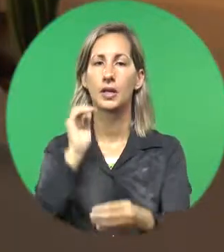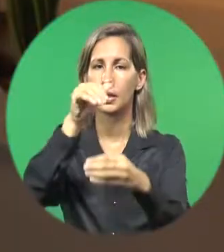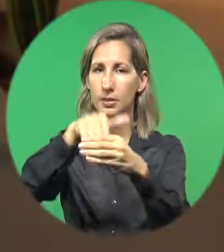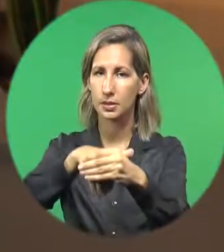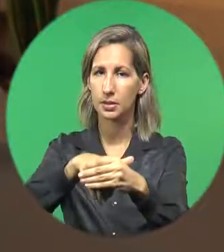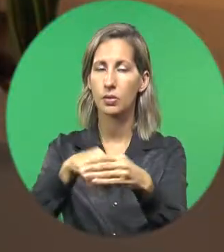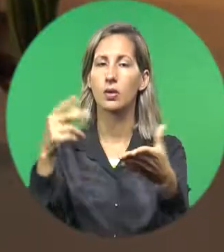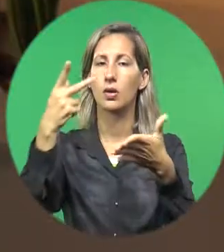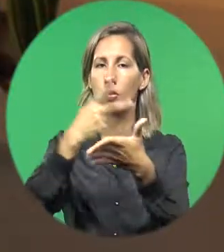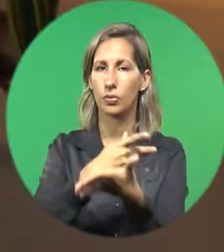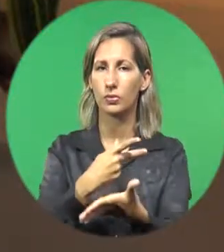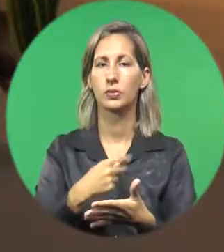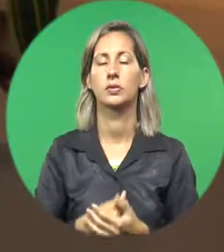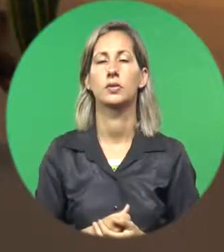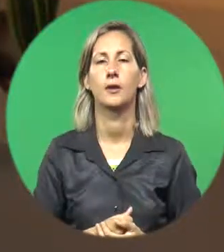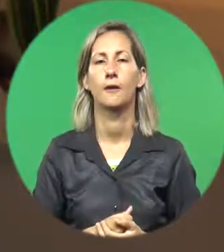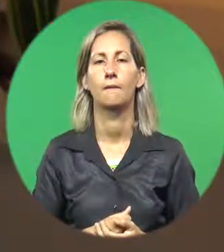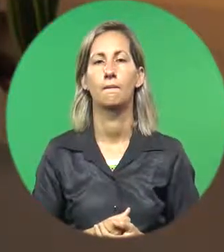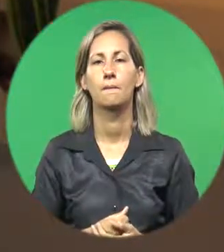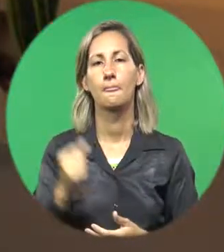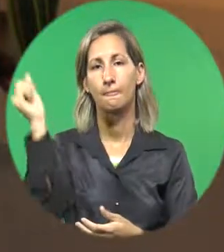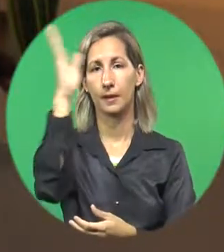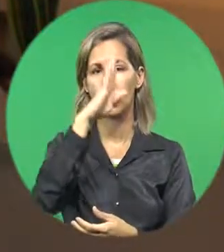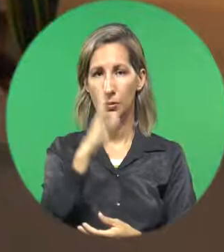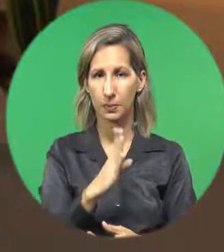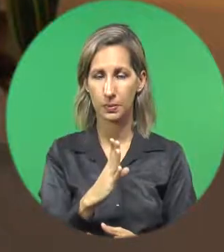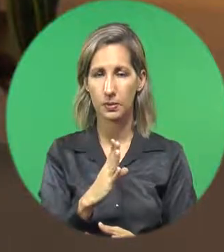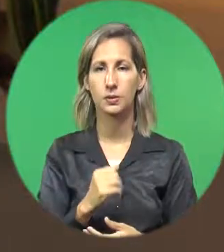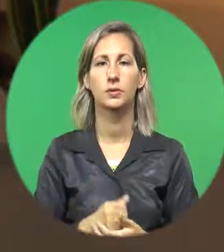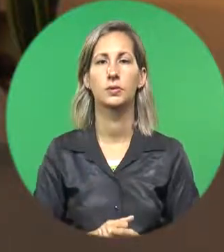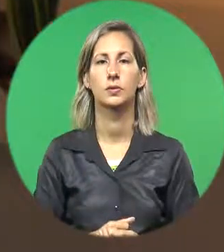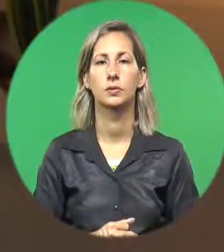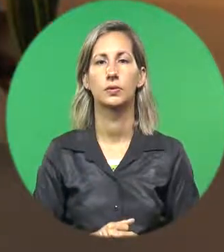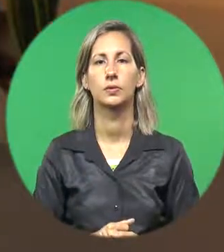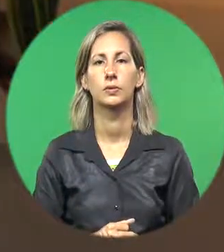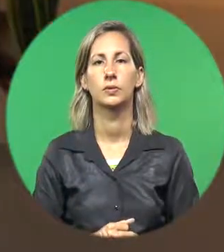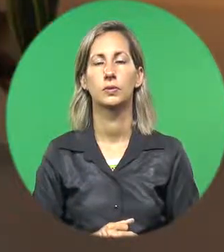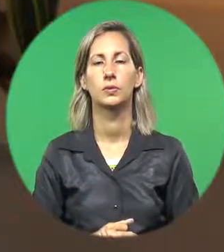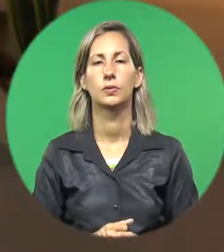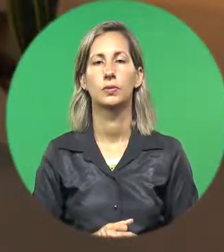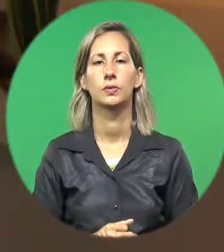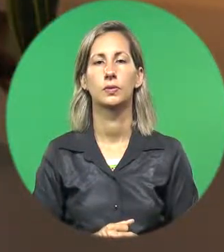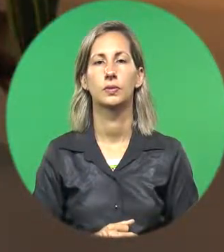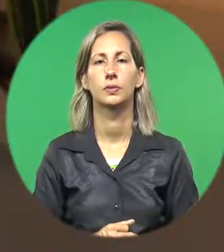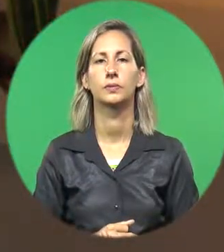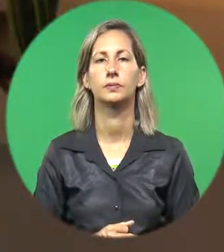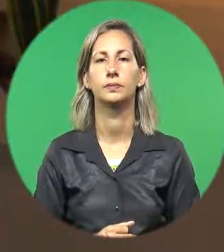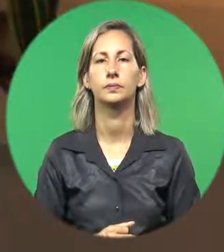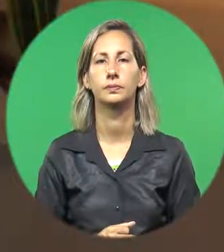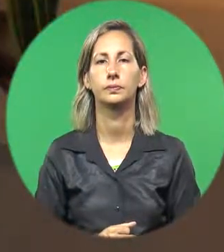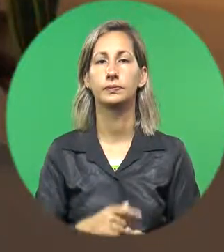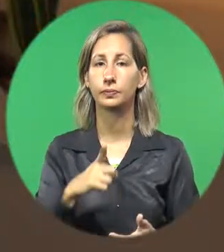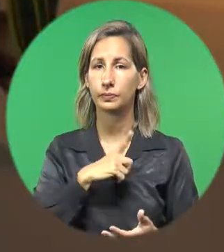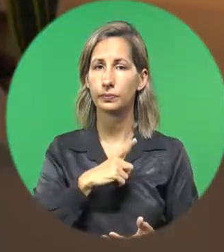A eleição que acontece no Brasil, para que elas tenham